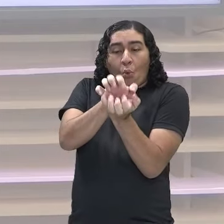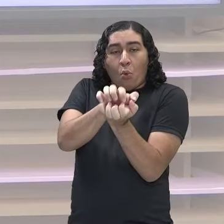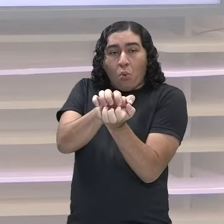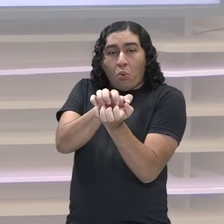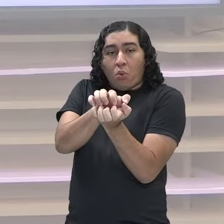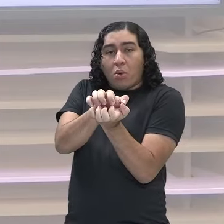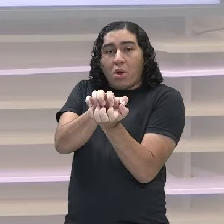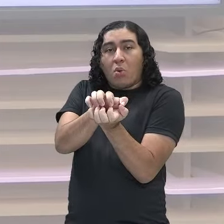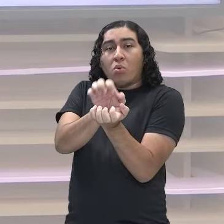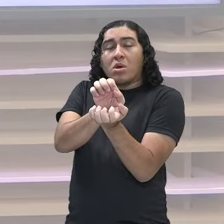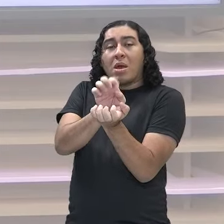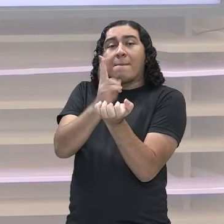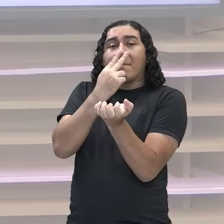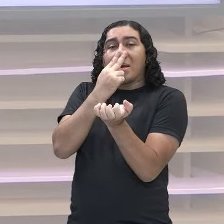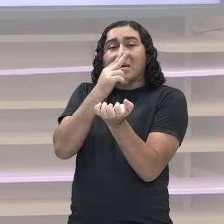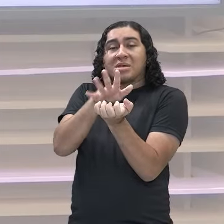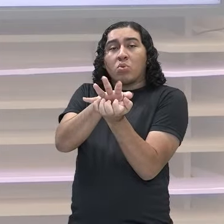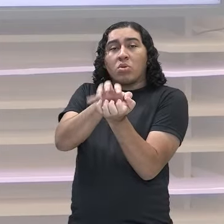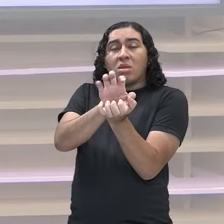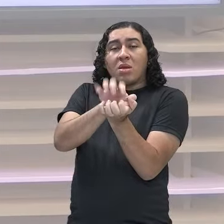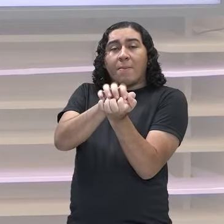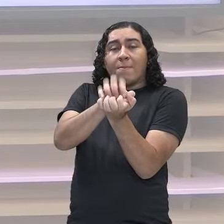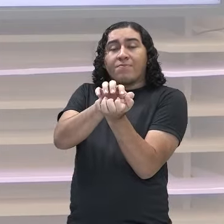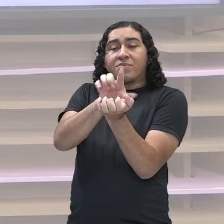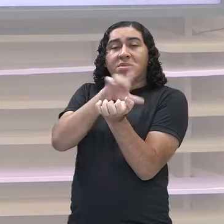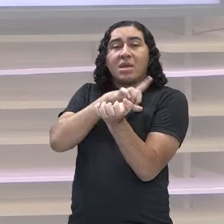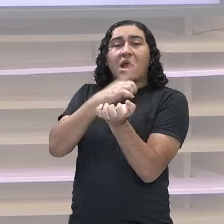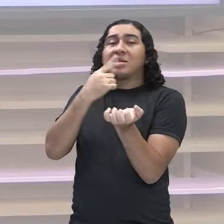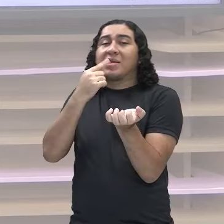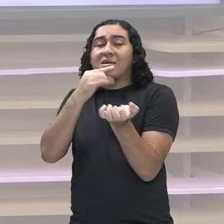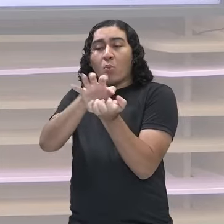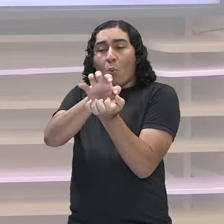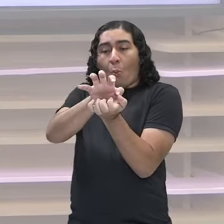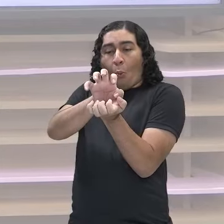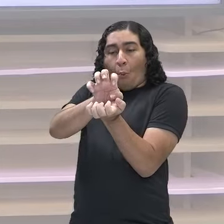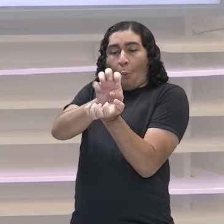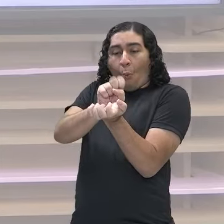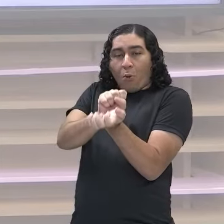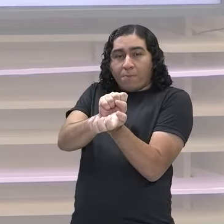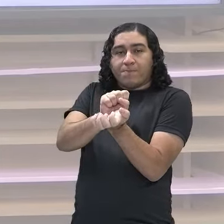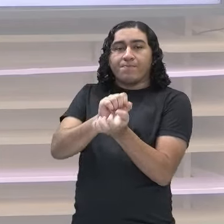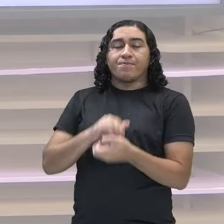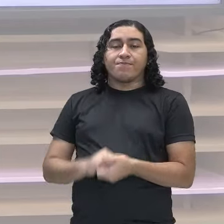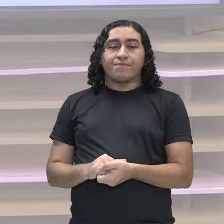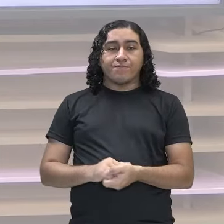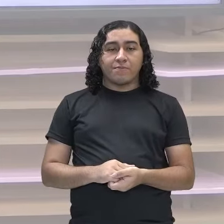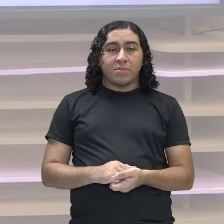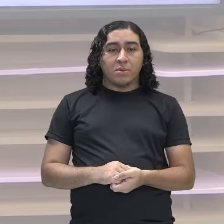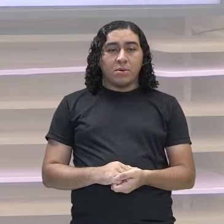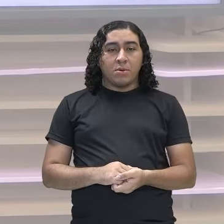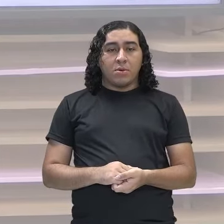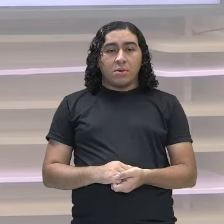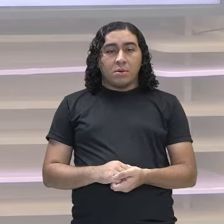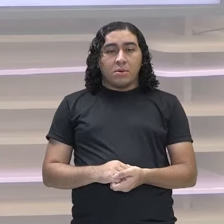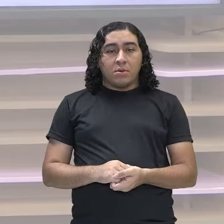vai sugar o sangue, né? Então aqui a gente tem um representante, que é a lampreia. Então, para realizar o